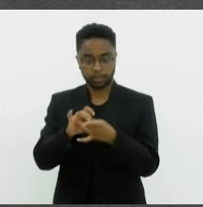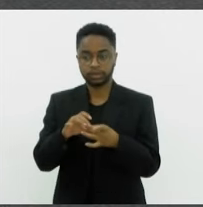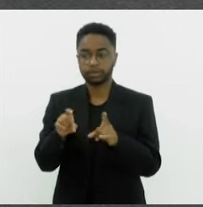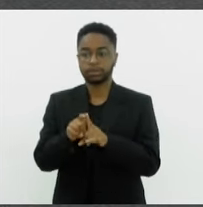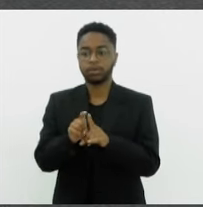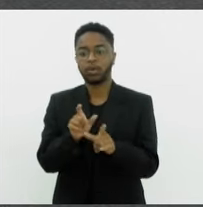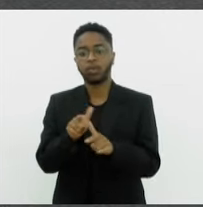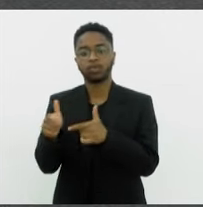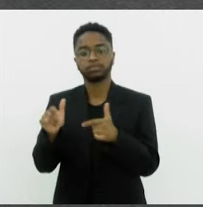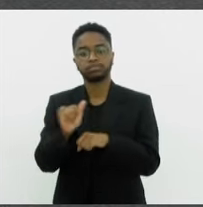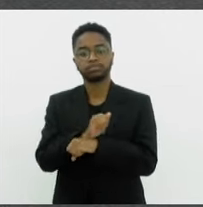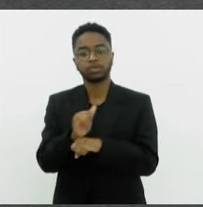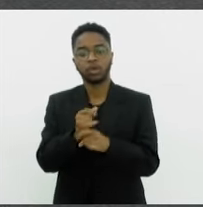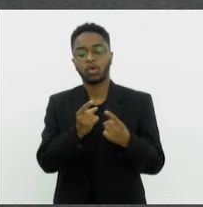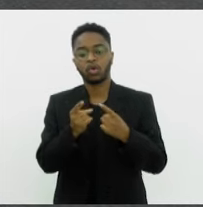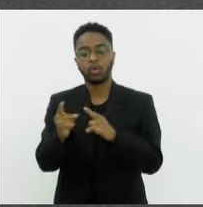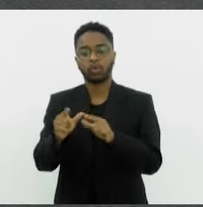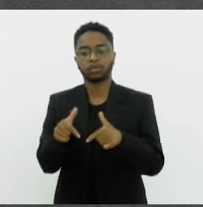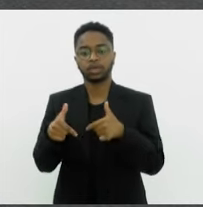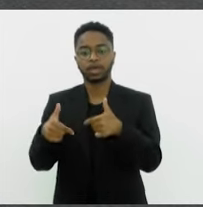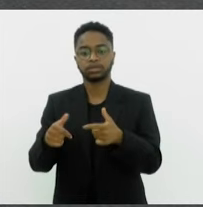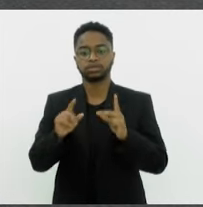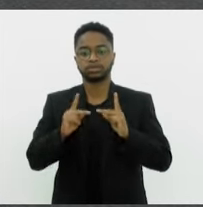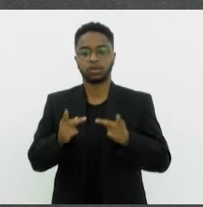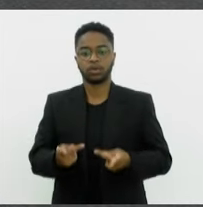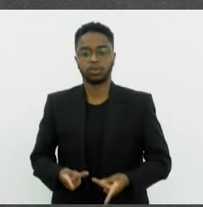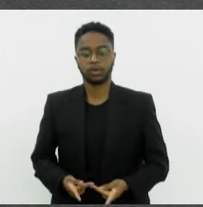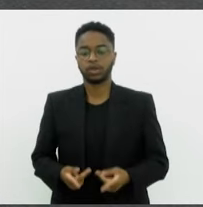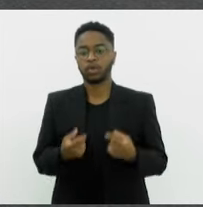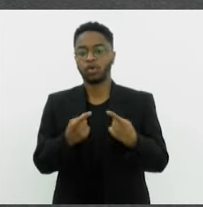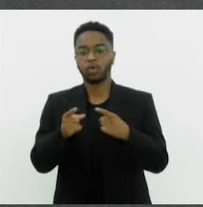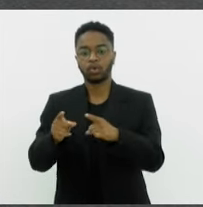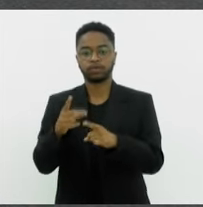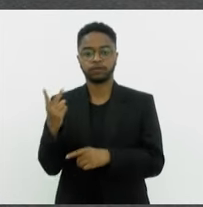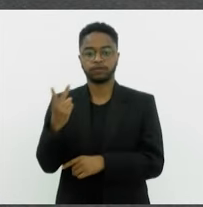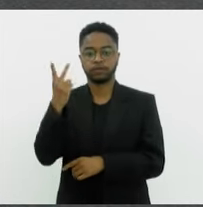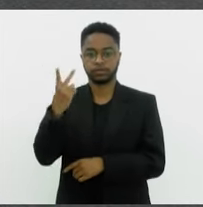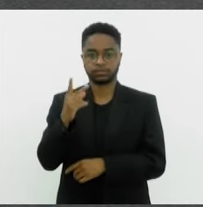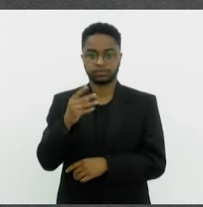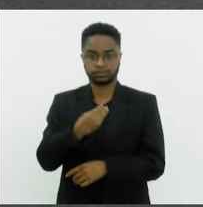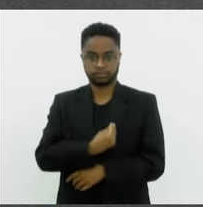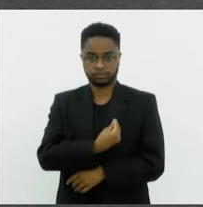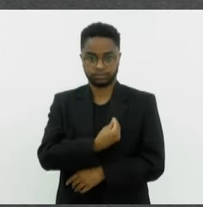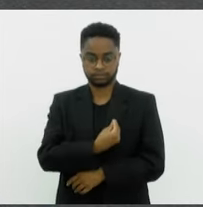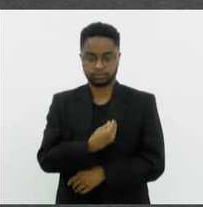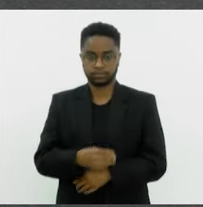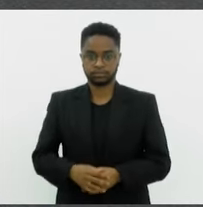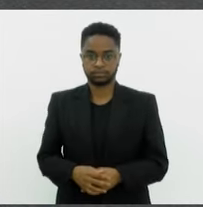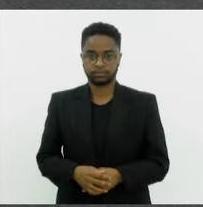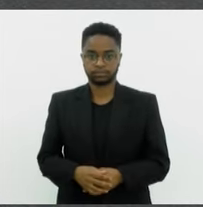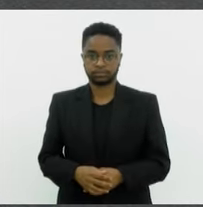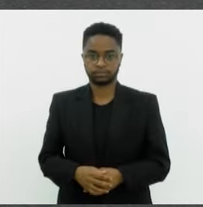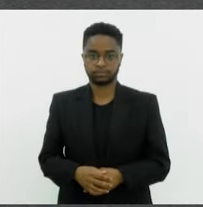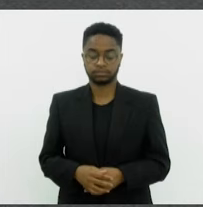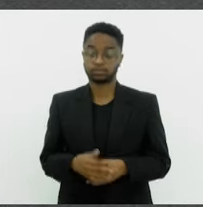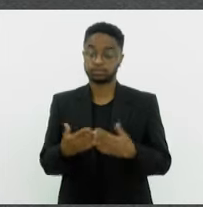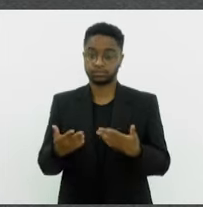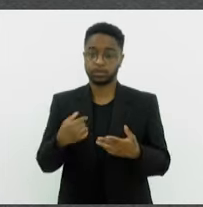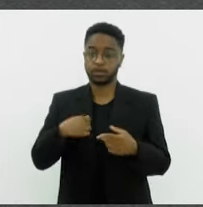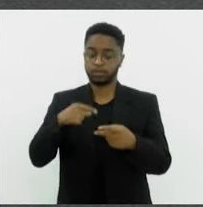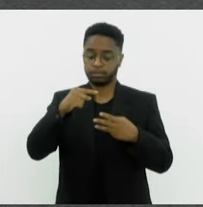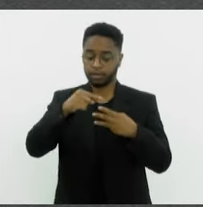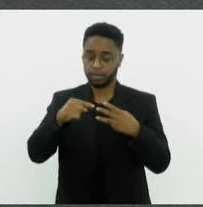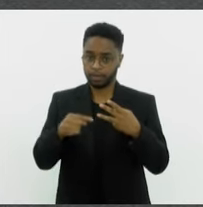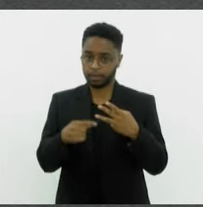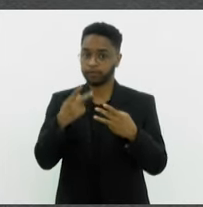uma ação humana que valorize a vida. Isso tudo, só falando disso, já seria